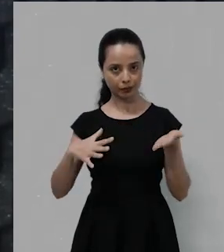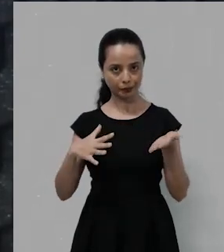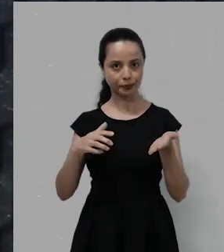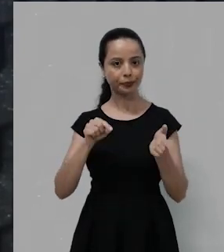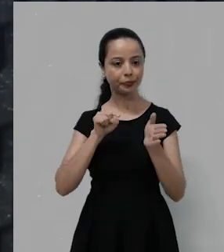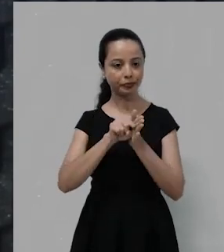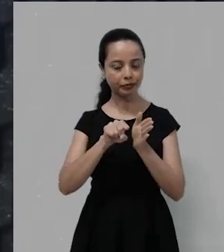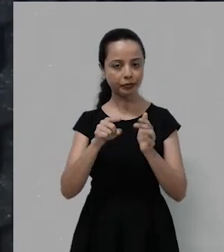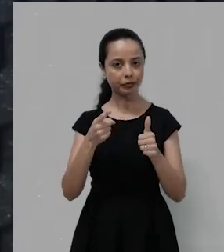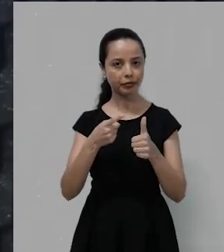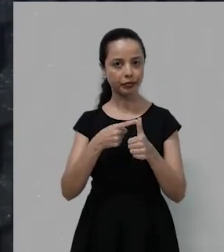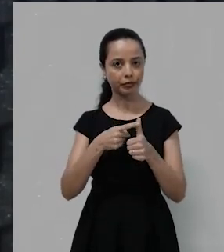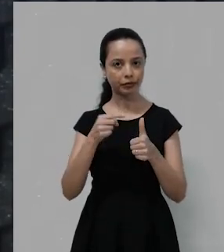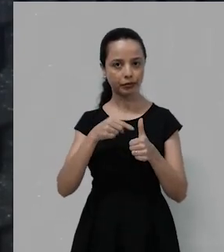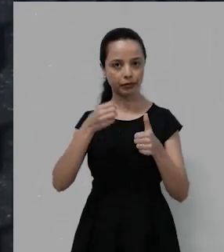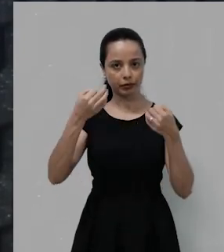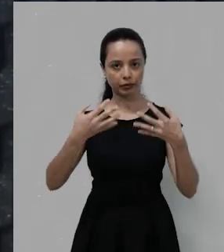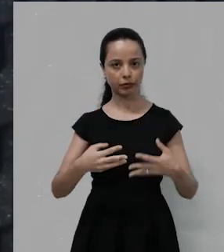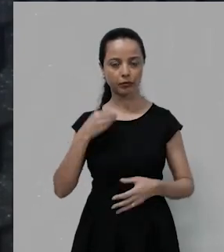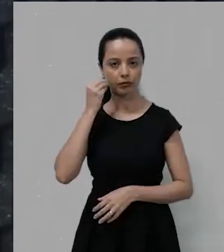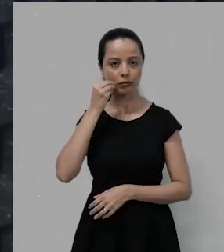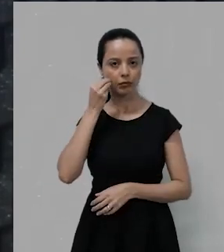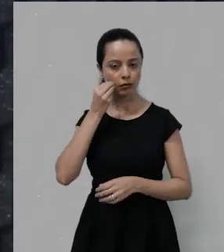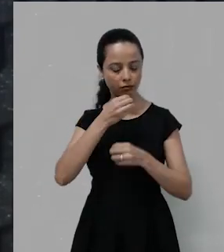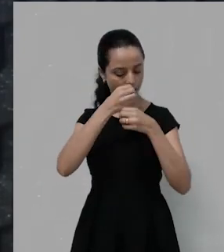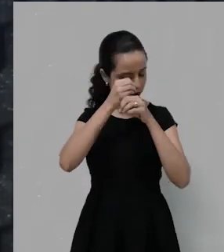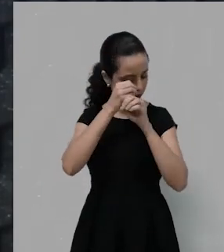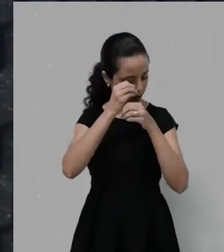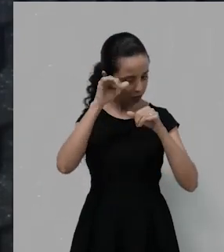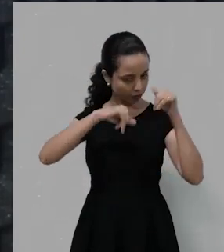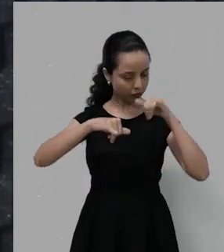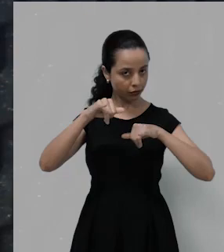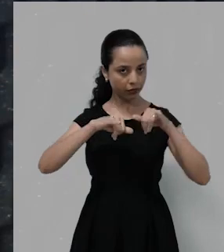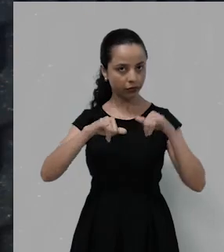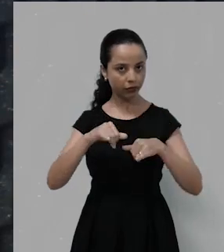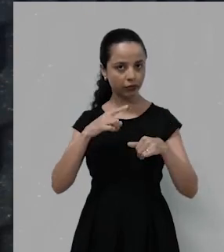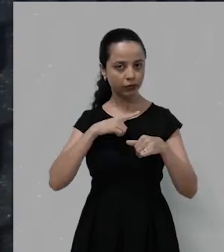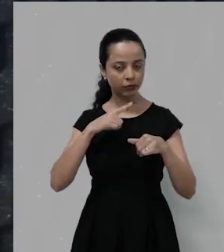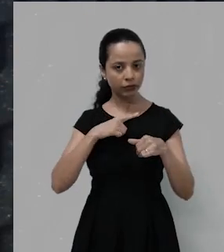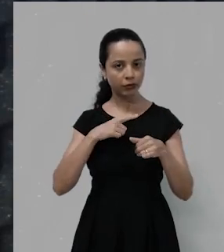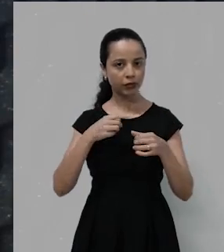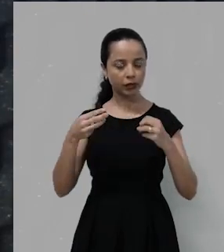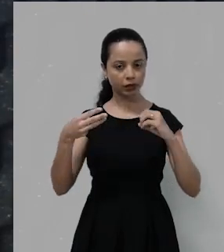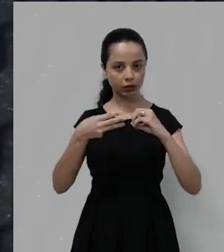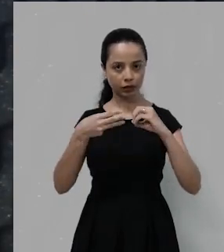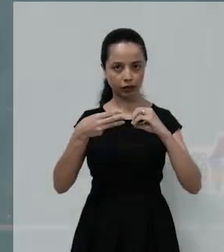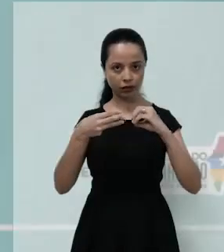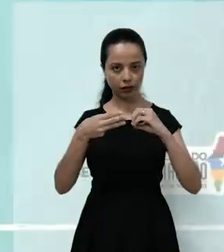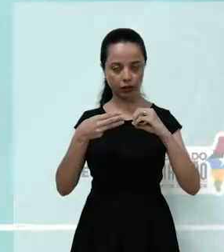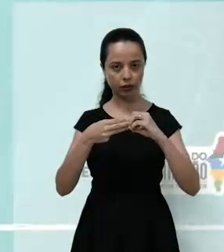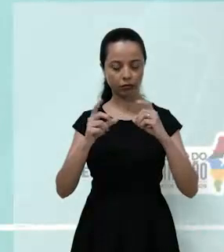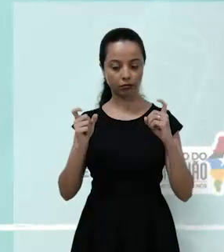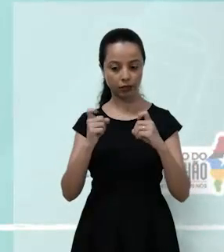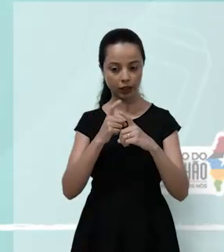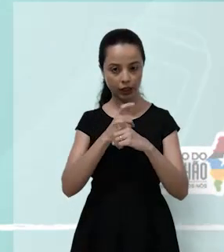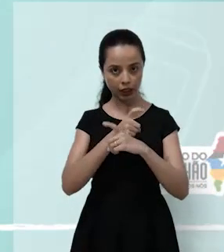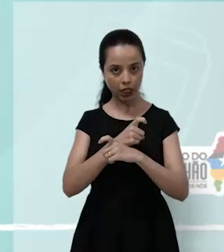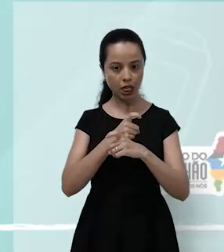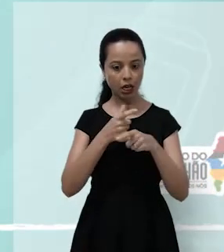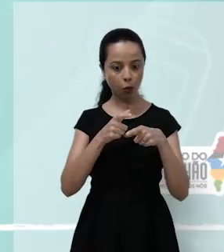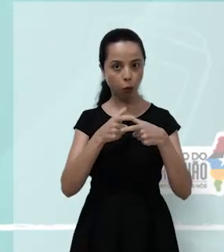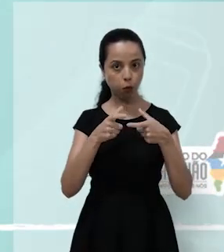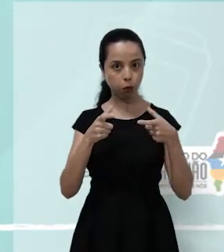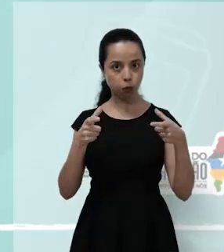o seguinte. Em uma experiência de laboratório, células de uma bactéria de crescimento rápido